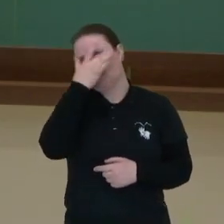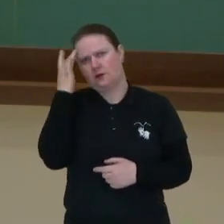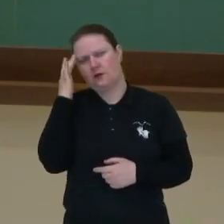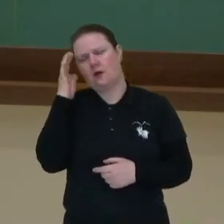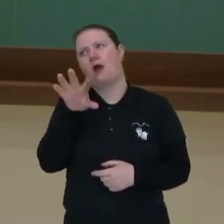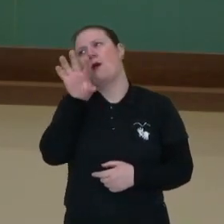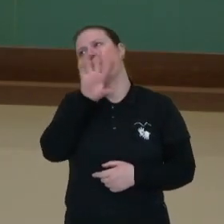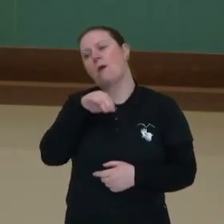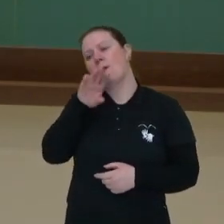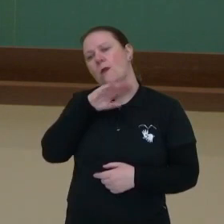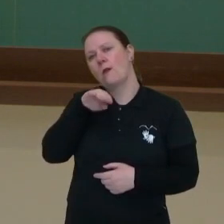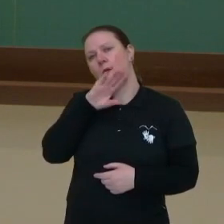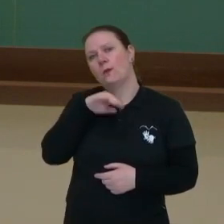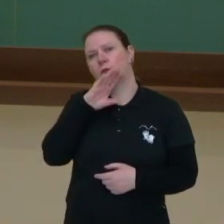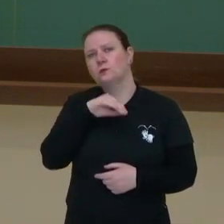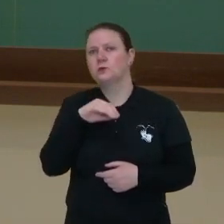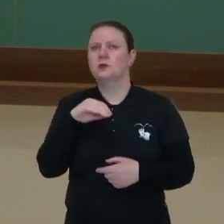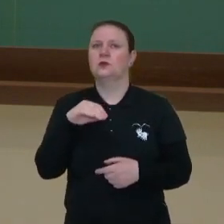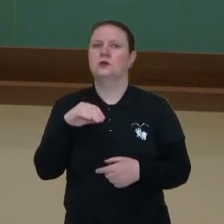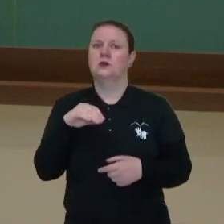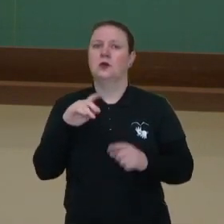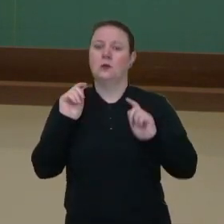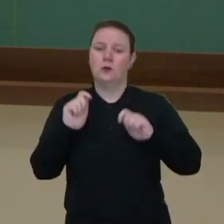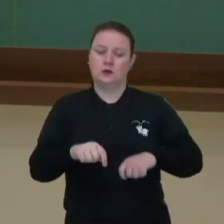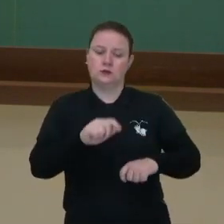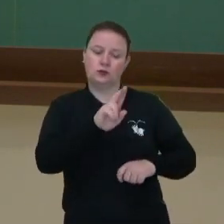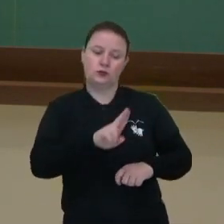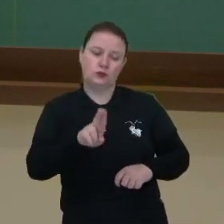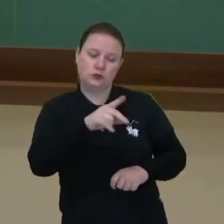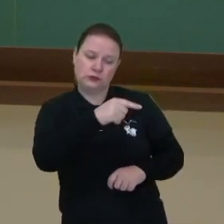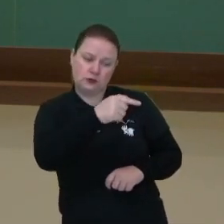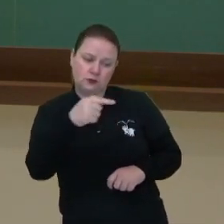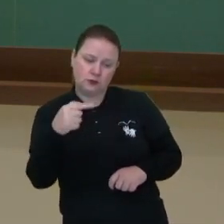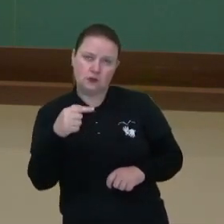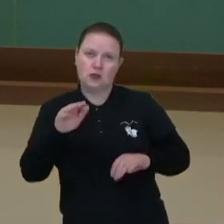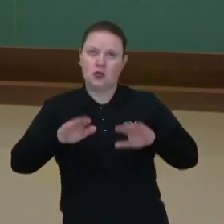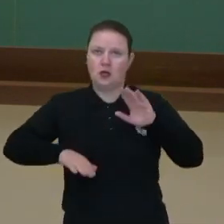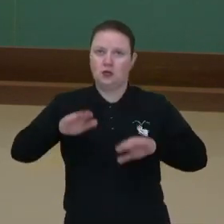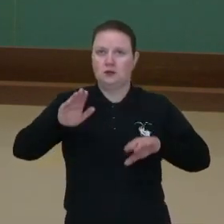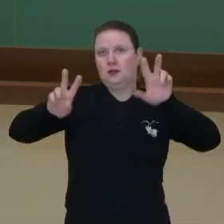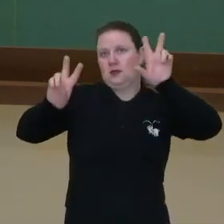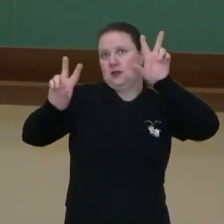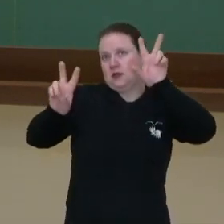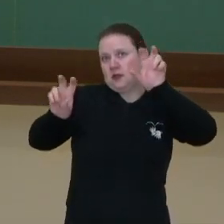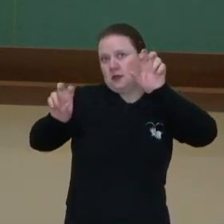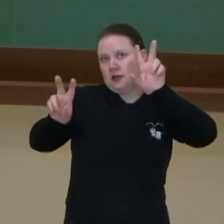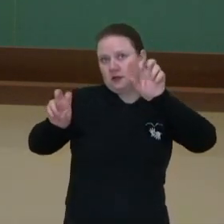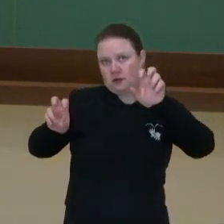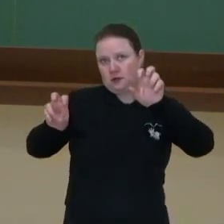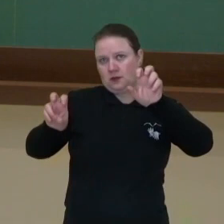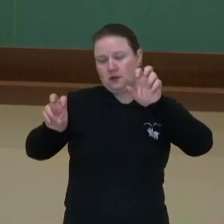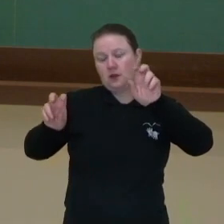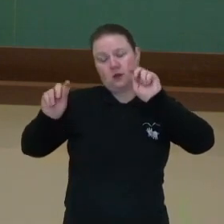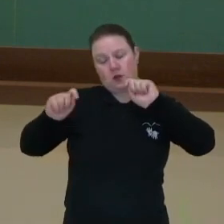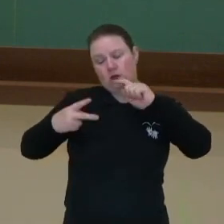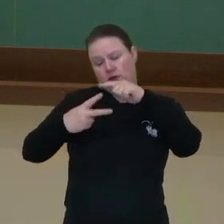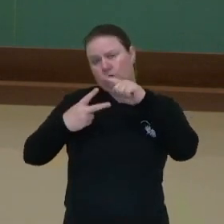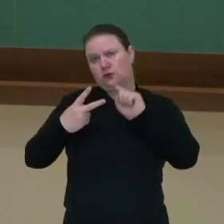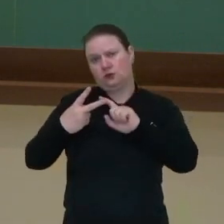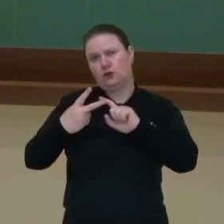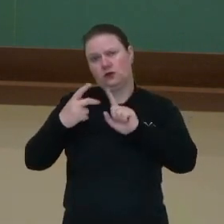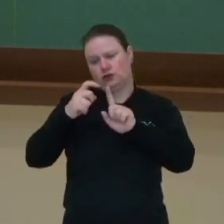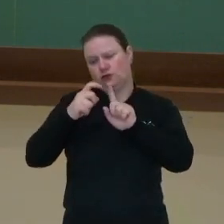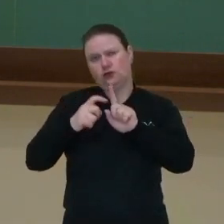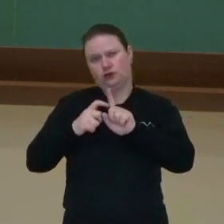alguém é colocado pelo uso do travessão, às vezes com o uso de aspas, né? As duas formas são possíveis,